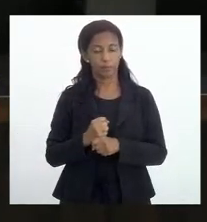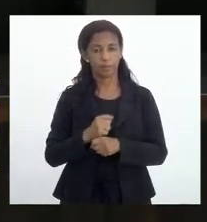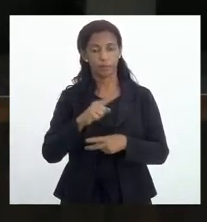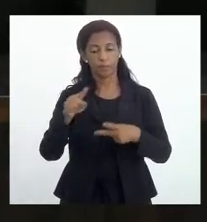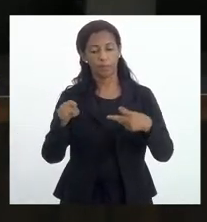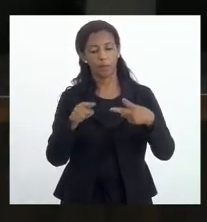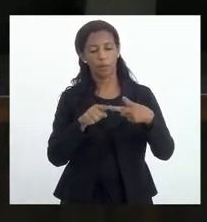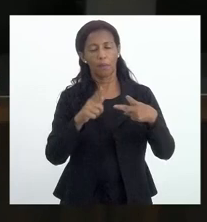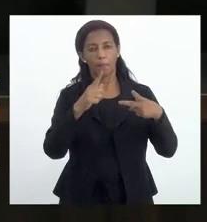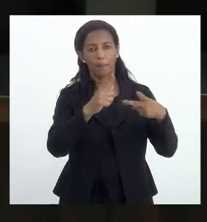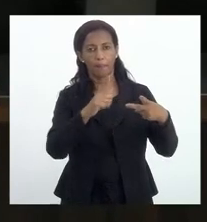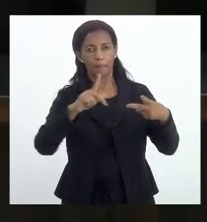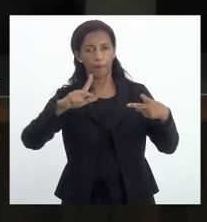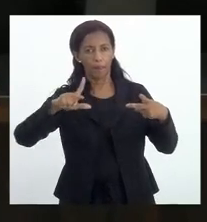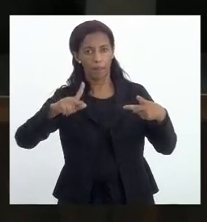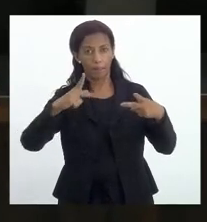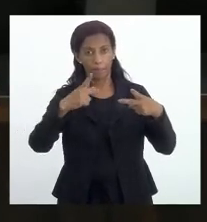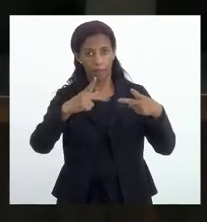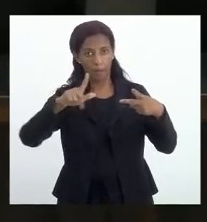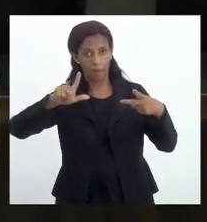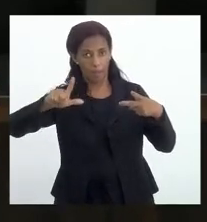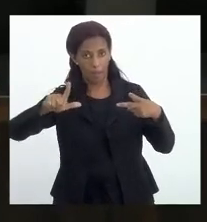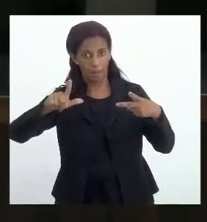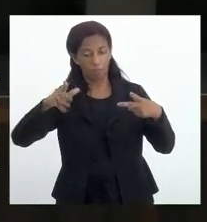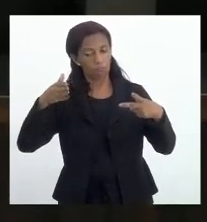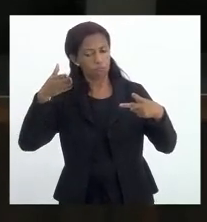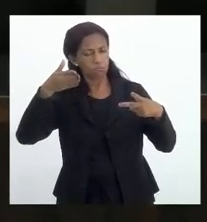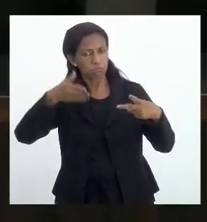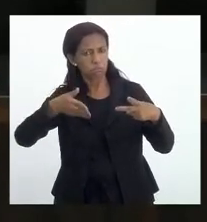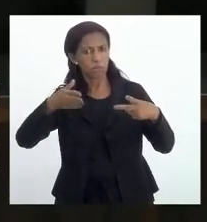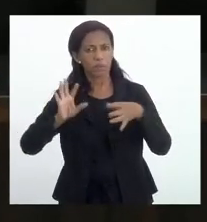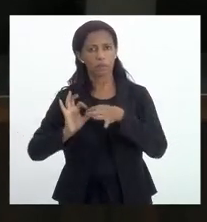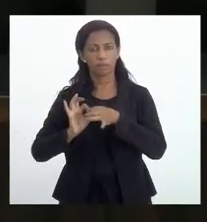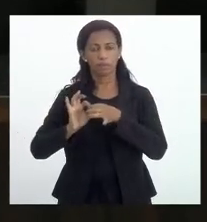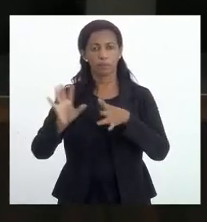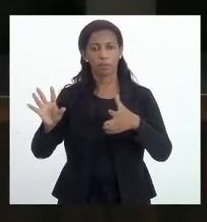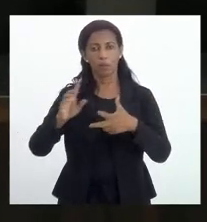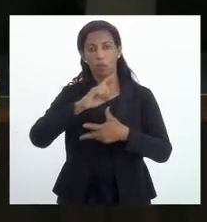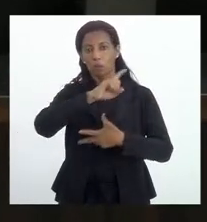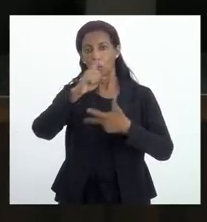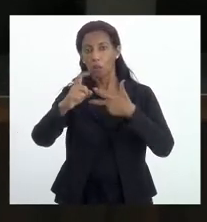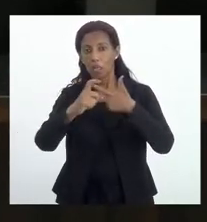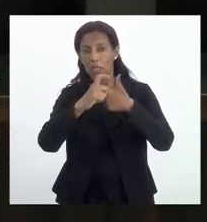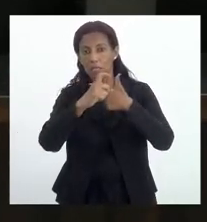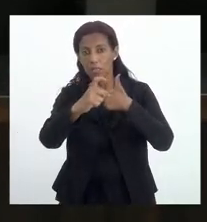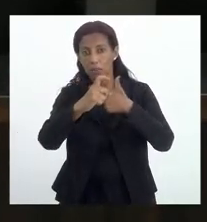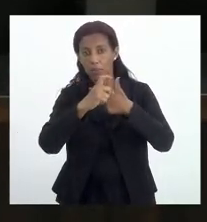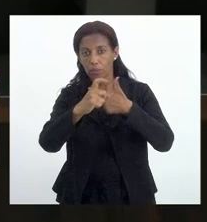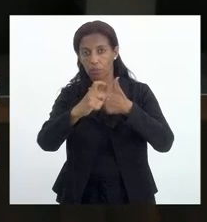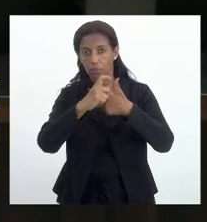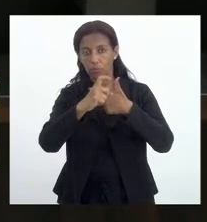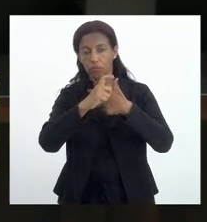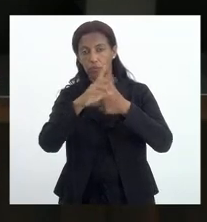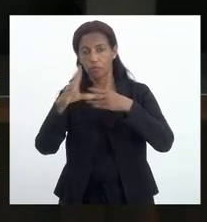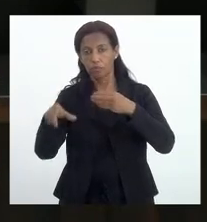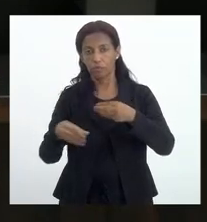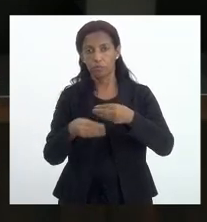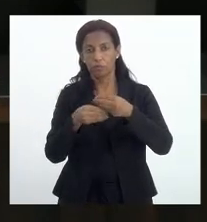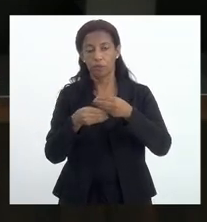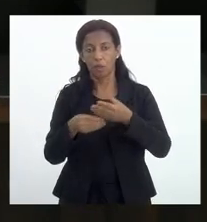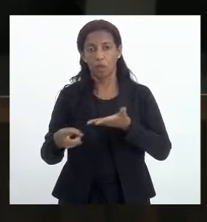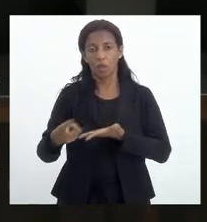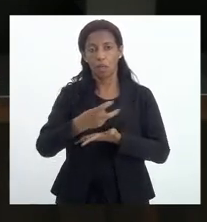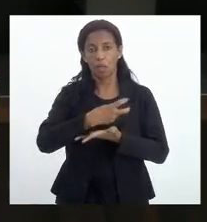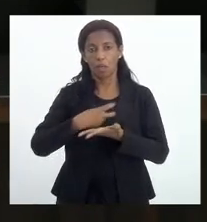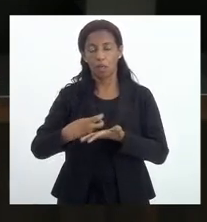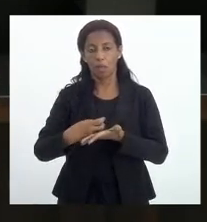de lei que visa autorizar o Poder Executivo a aderir ao regime de